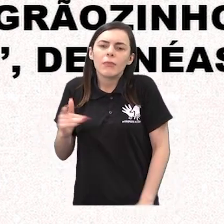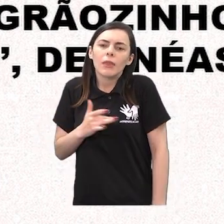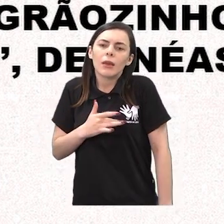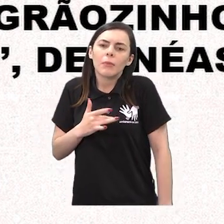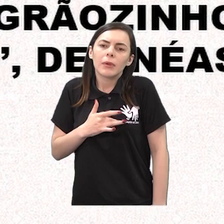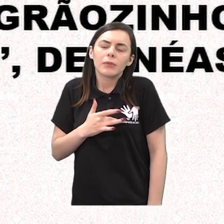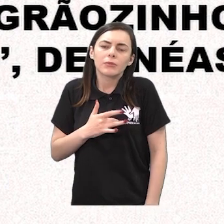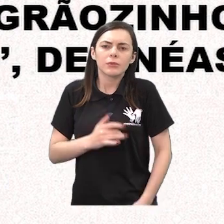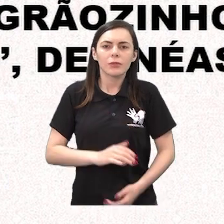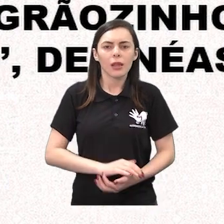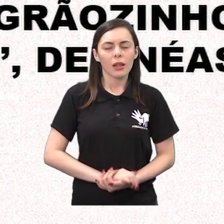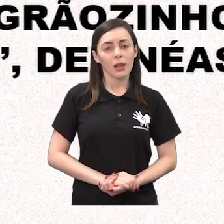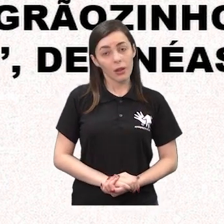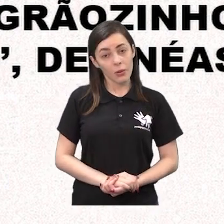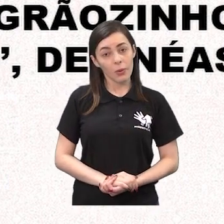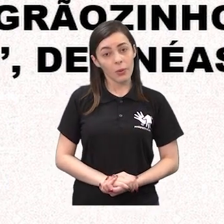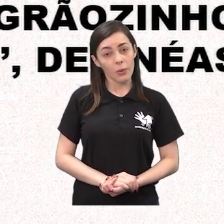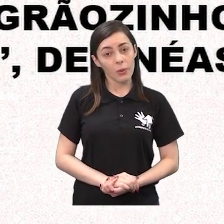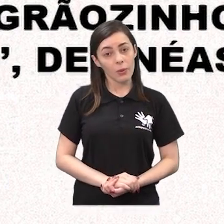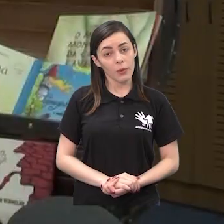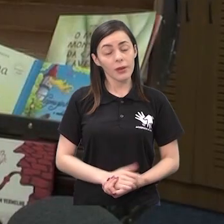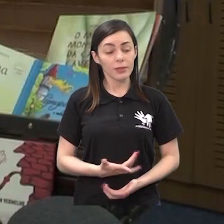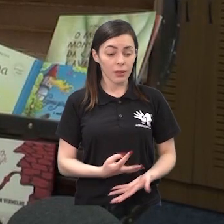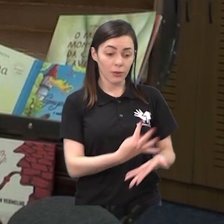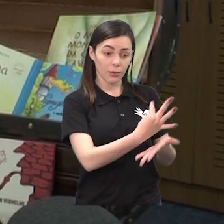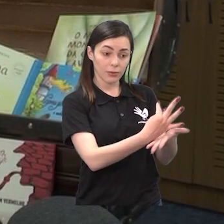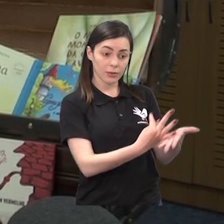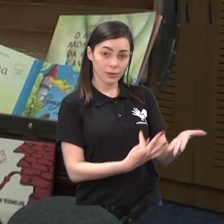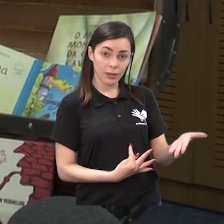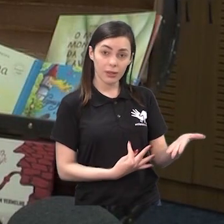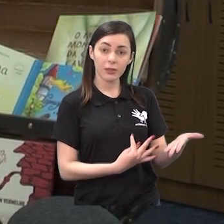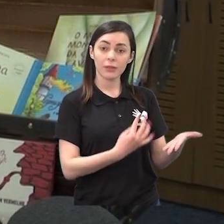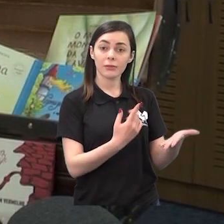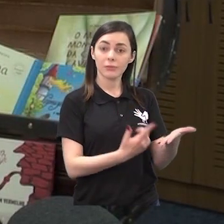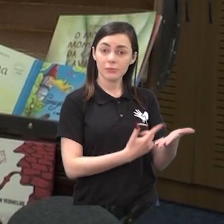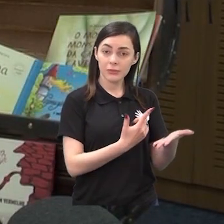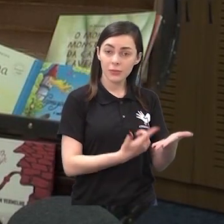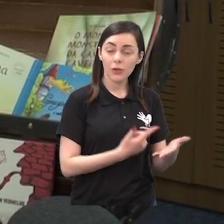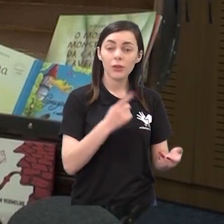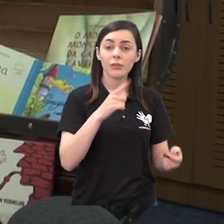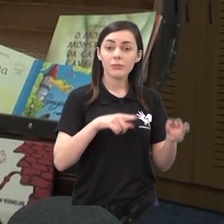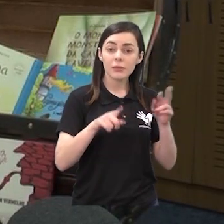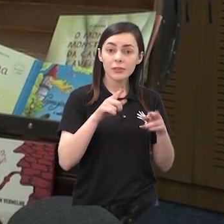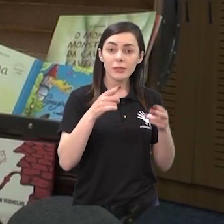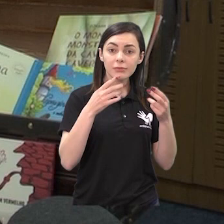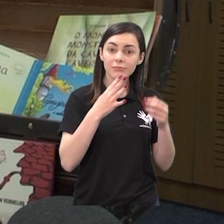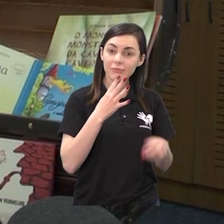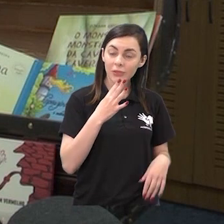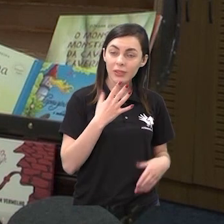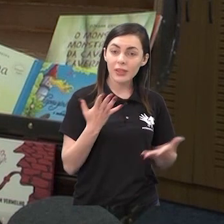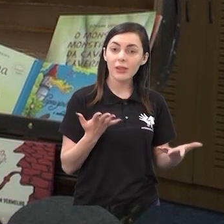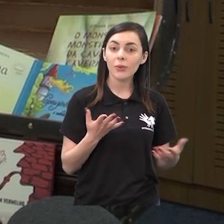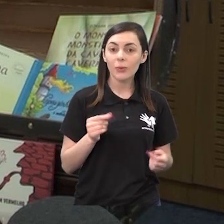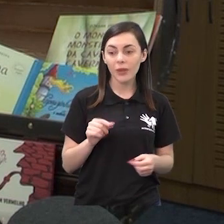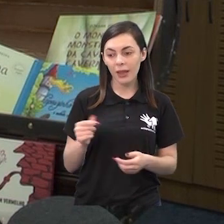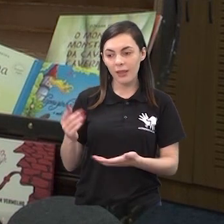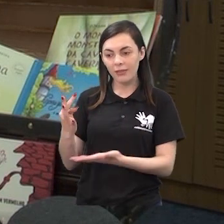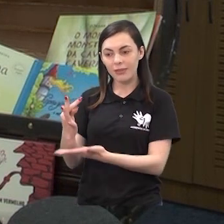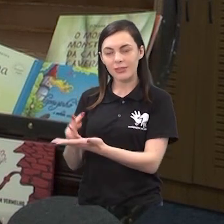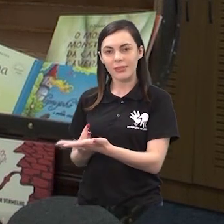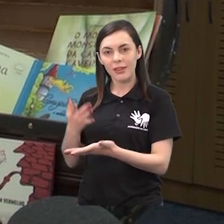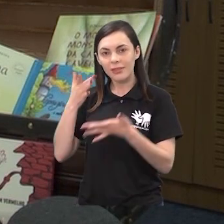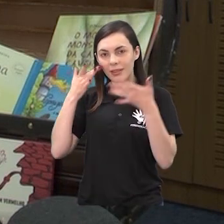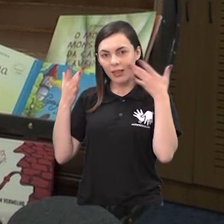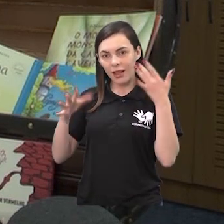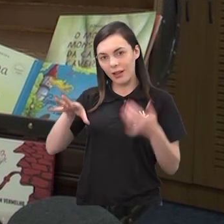Lur. Então, olhem só que interessante. O texto do Ari Areia, toda aquela história que vocês ouviram, ele foi, então, inspirado em